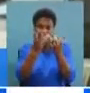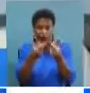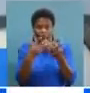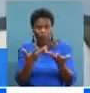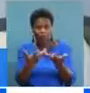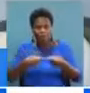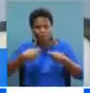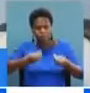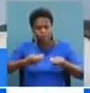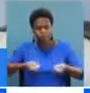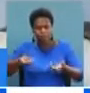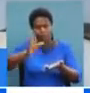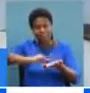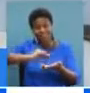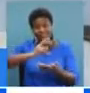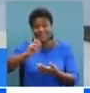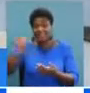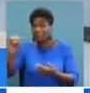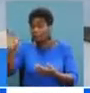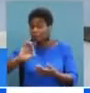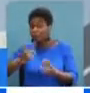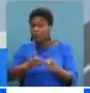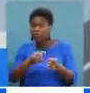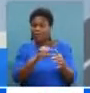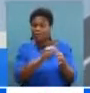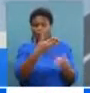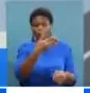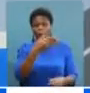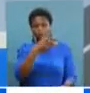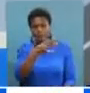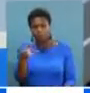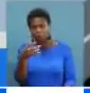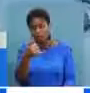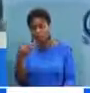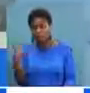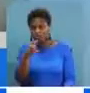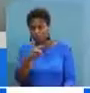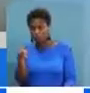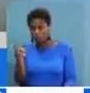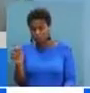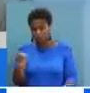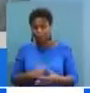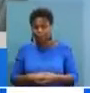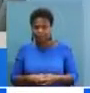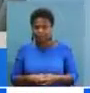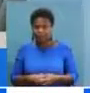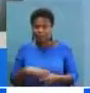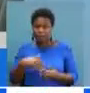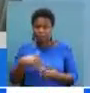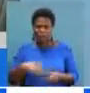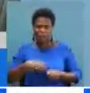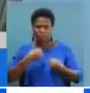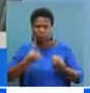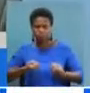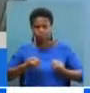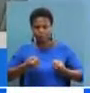altura um sobrecusto de cerca de 30%, o equivalente a 1 milhão e 200 mil contos. Vai sobrecarregar, mas